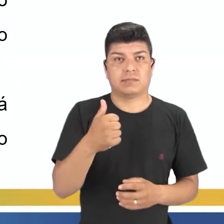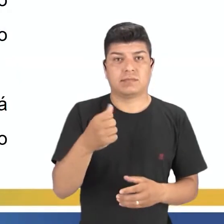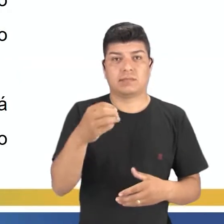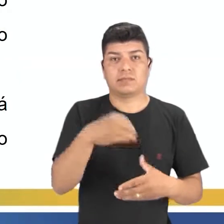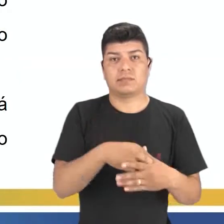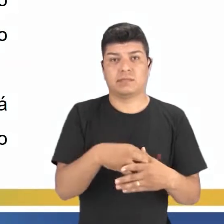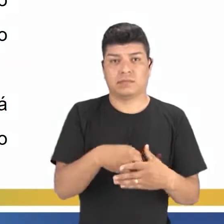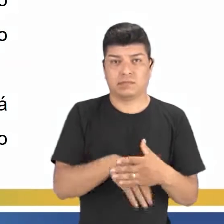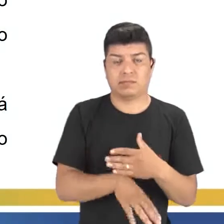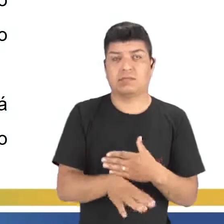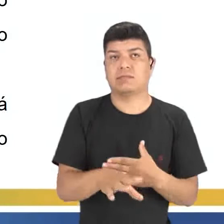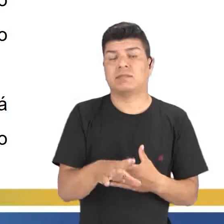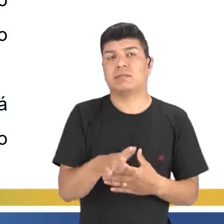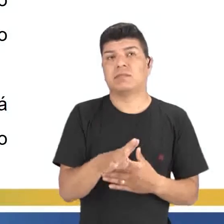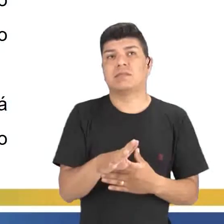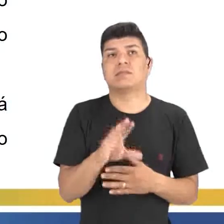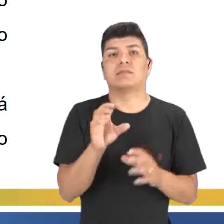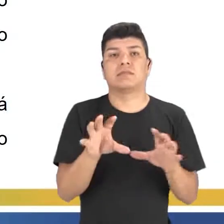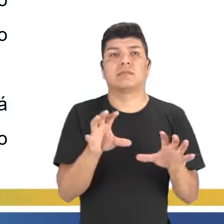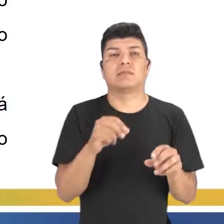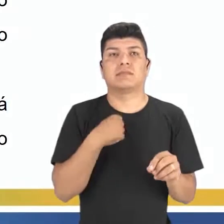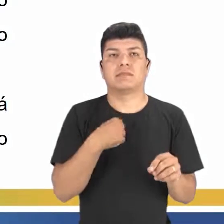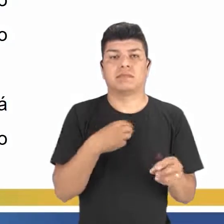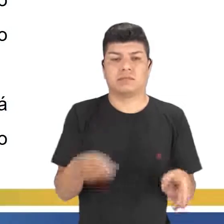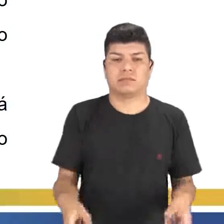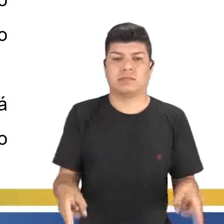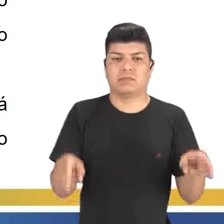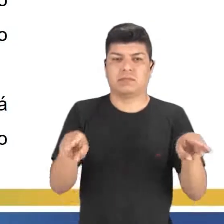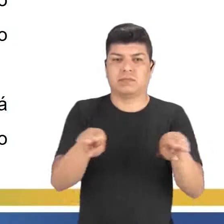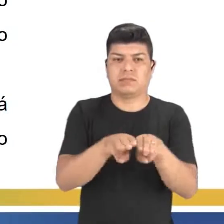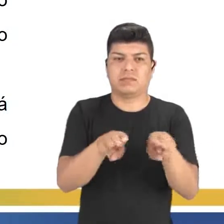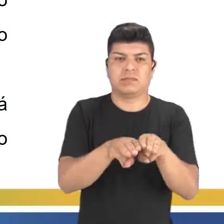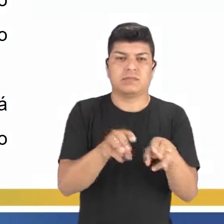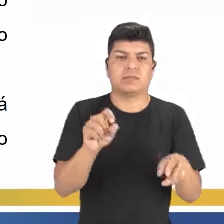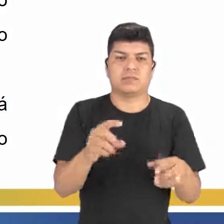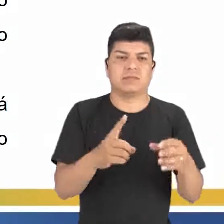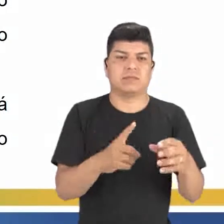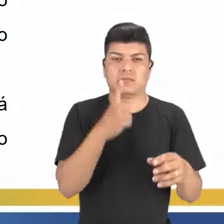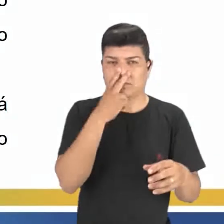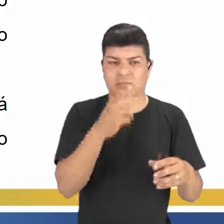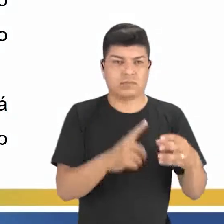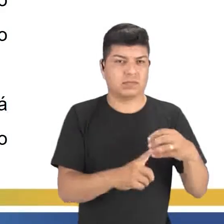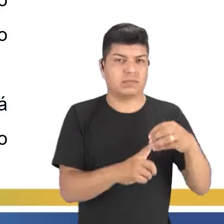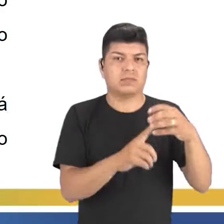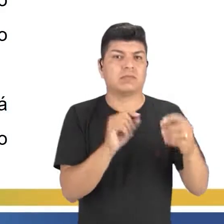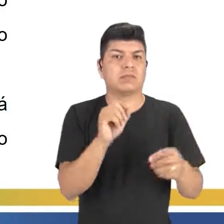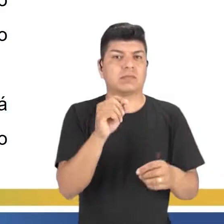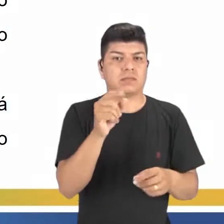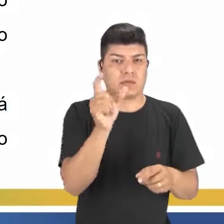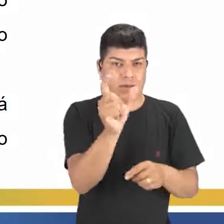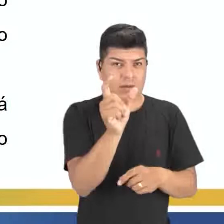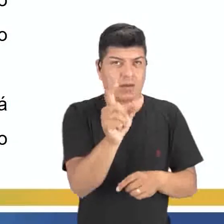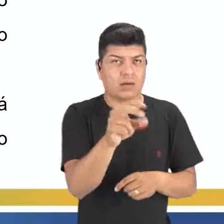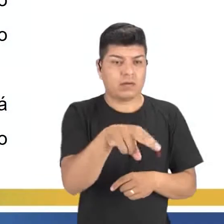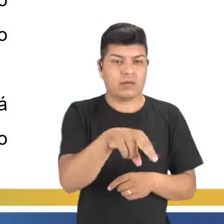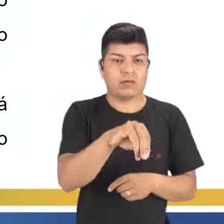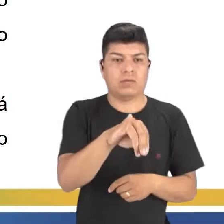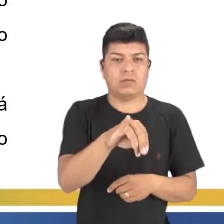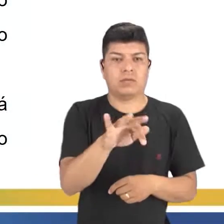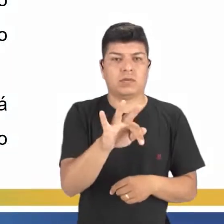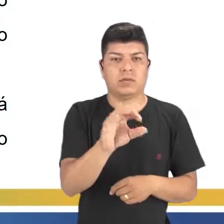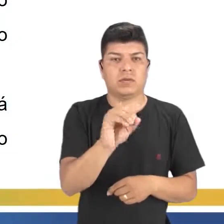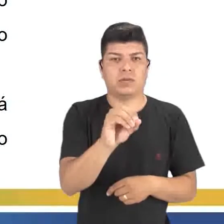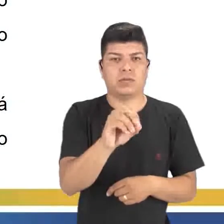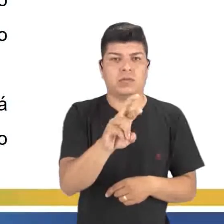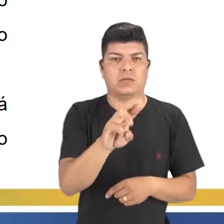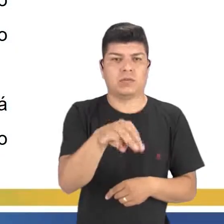do solenoide, consideramos o campo magnético como sendo uniforme. Não esquece essa palavra aí, já que no interior ele é